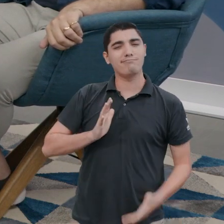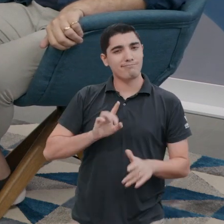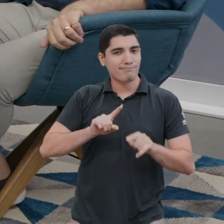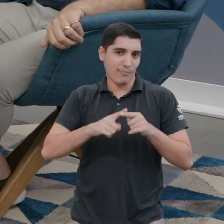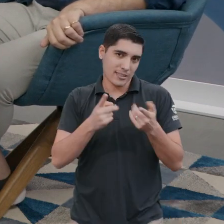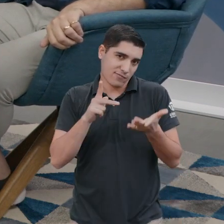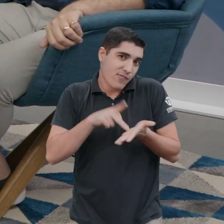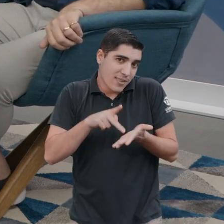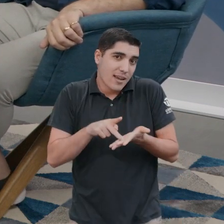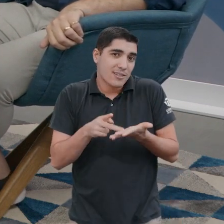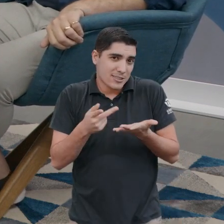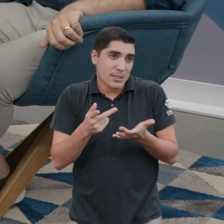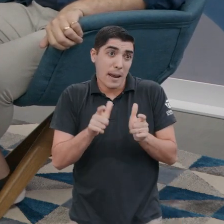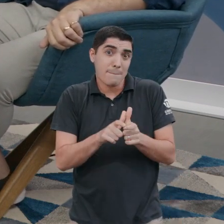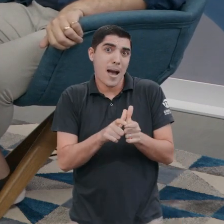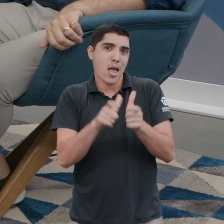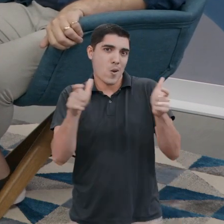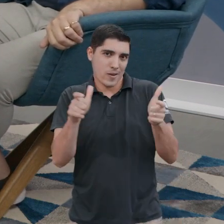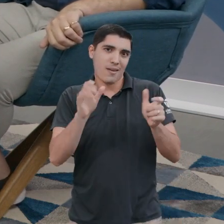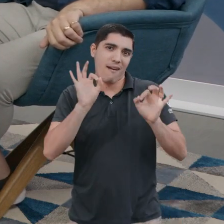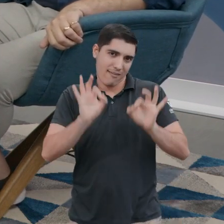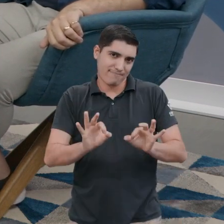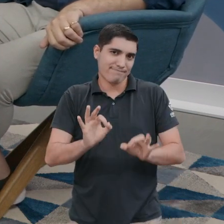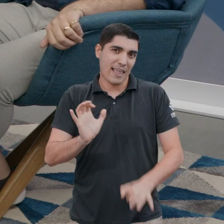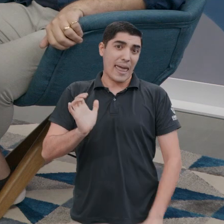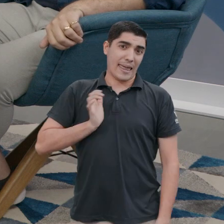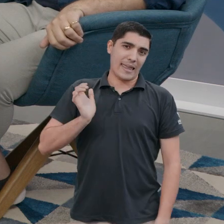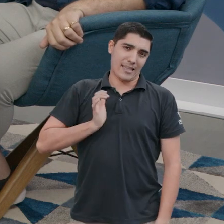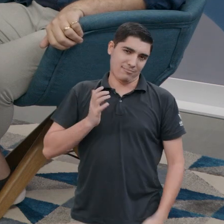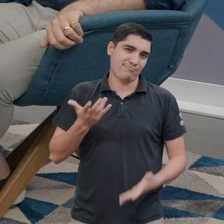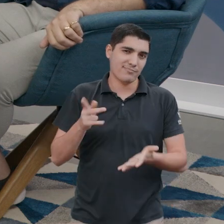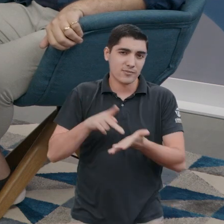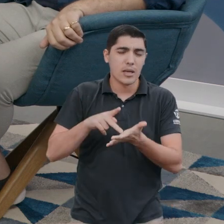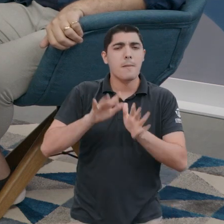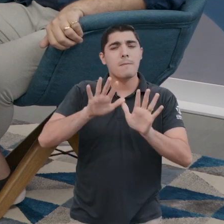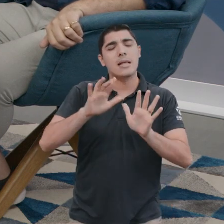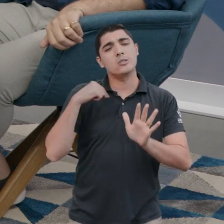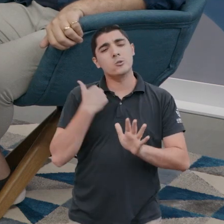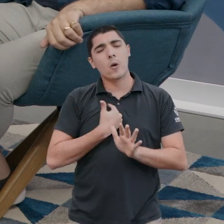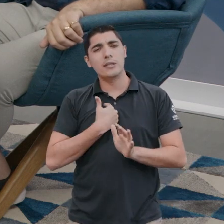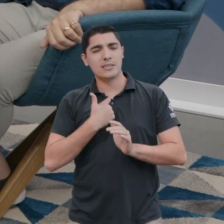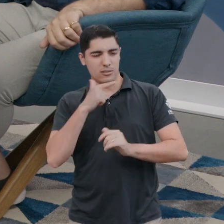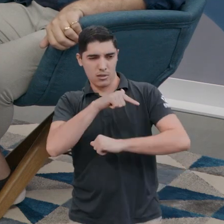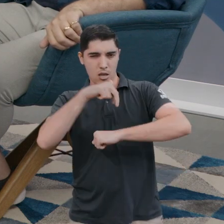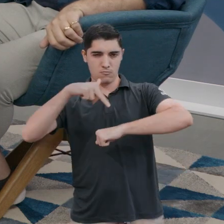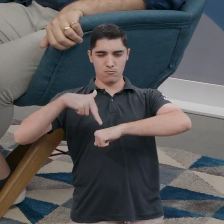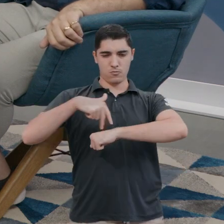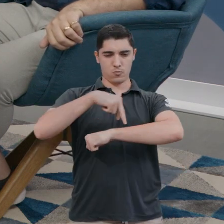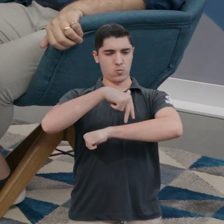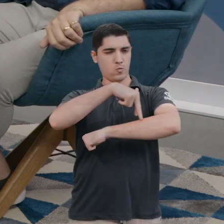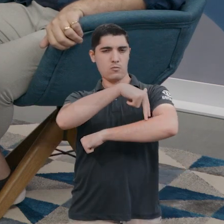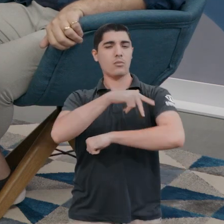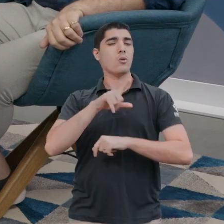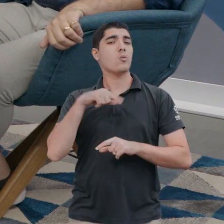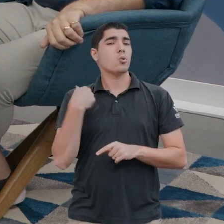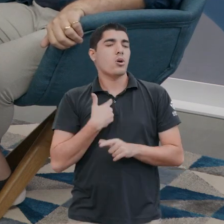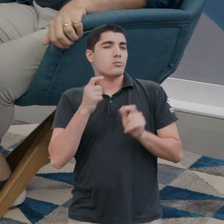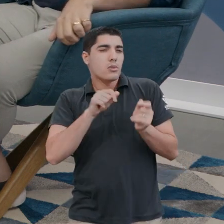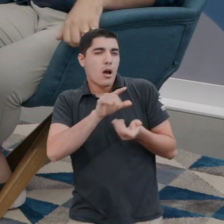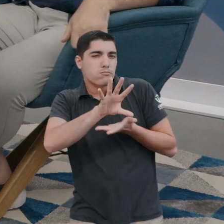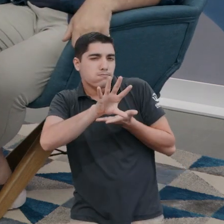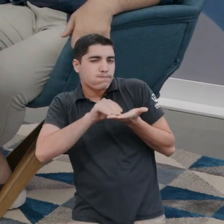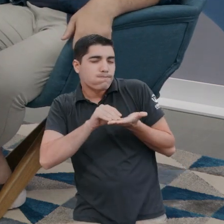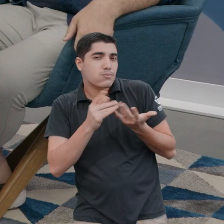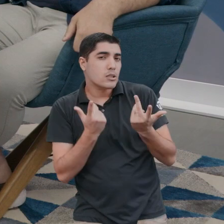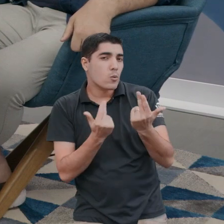de fato né? Não vamos tapar os olhos para isso. O que a gente pode tirar dos desfiles também? Eu acho